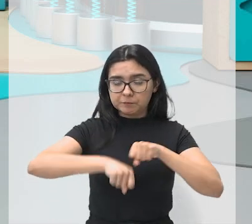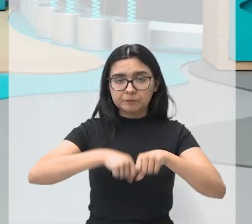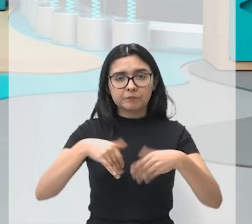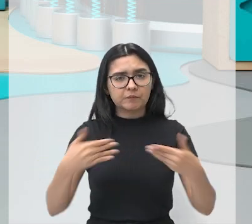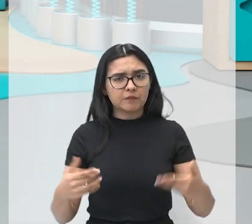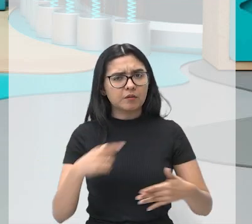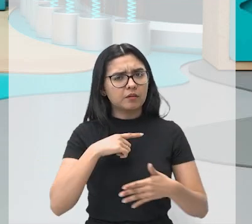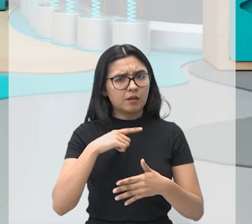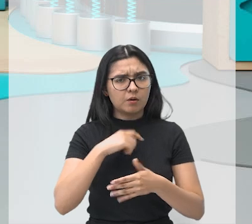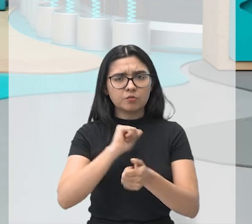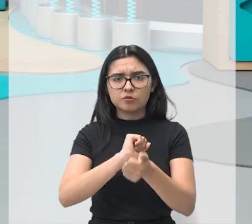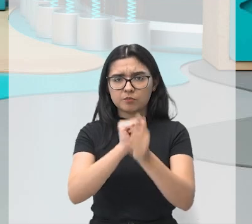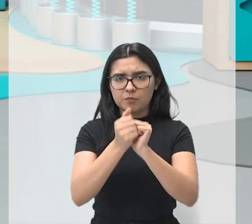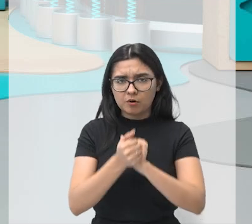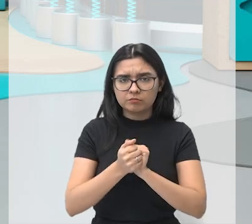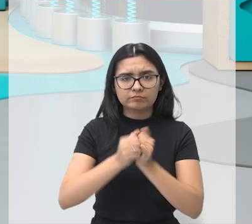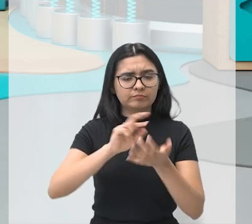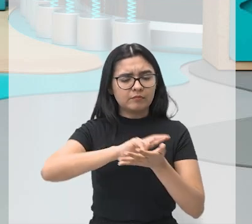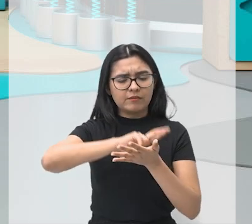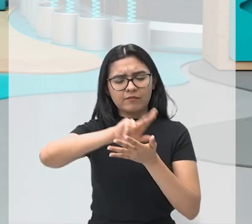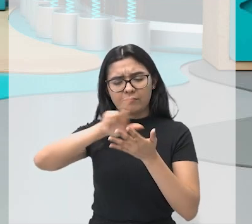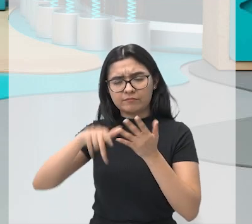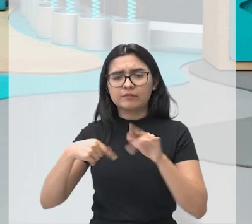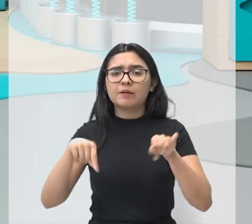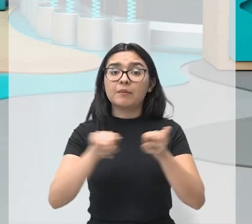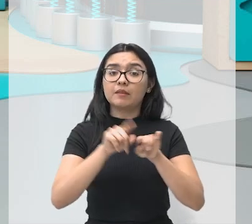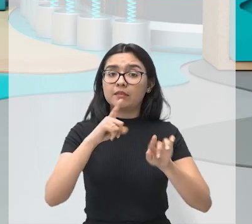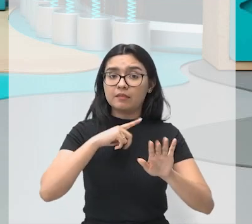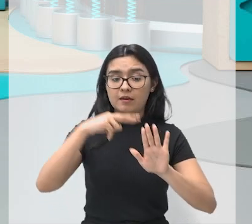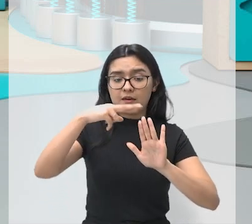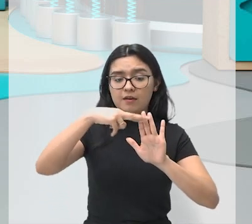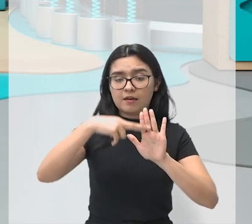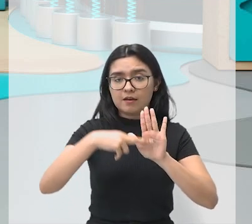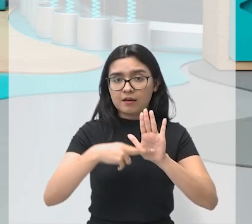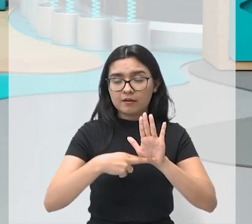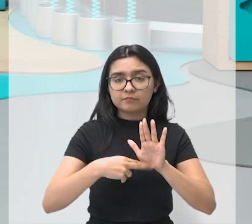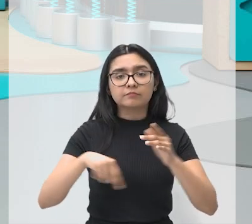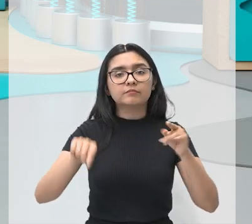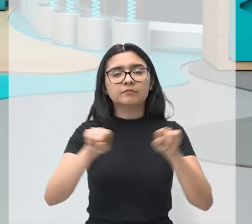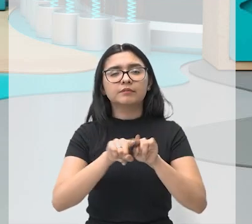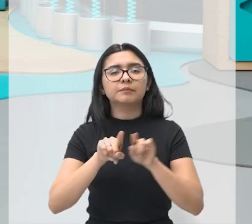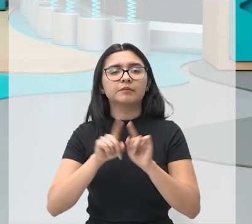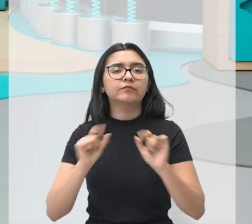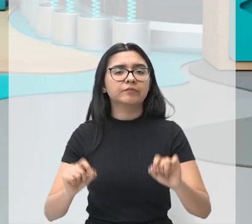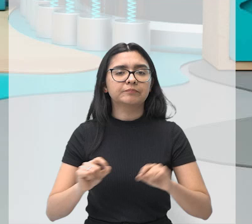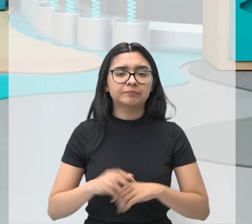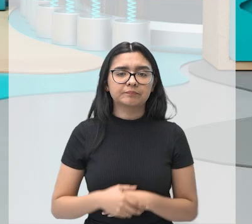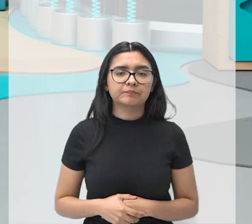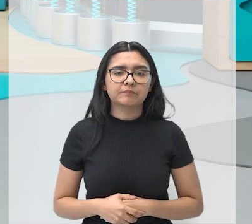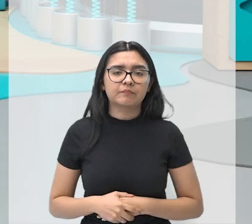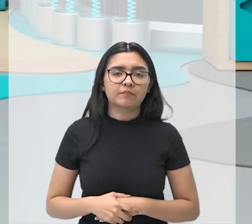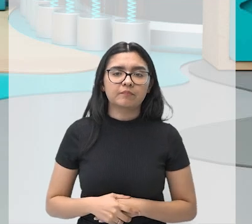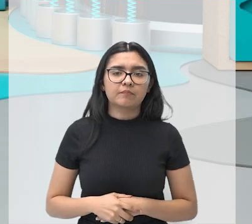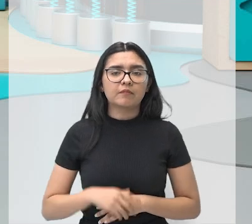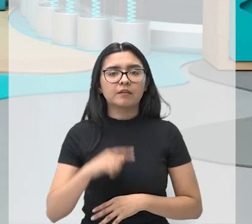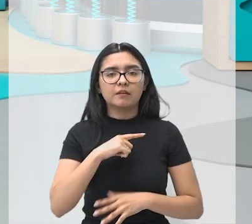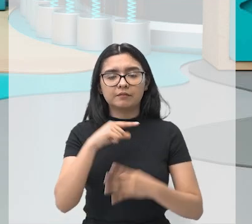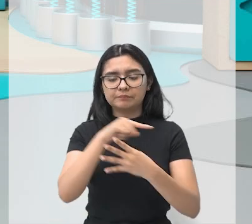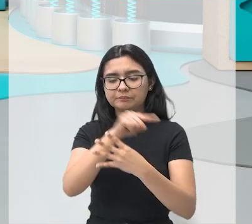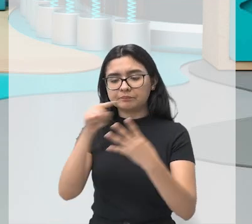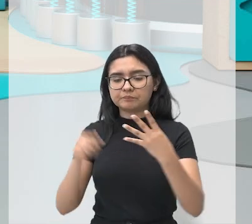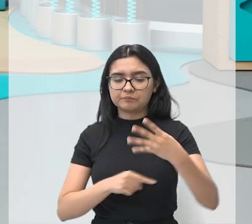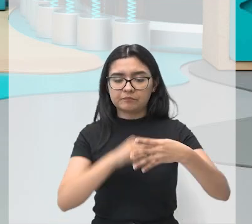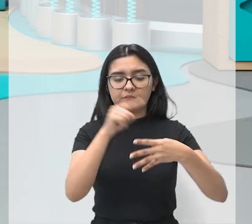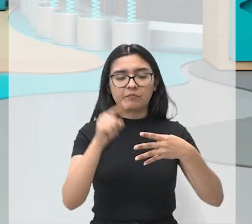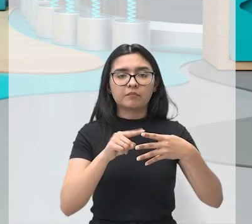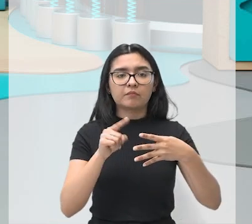esporte ele é regido aí por diversas regras e ele vai se enquadrar em 4 categorias,